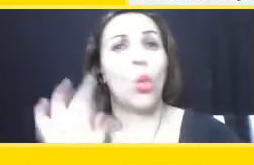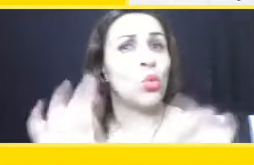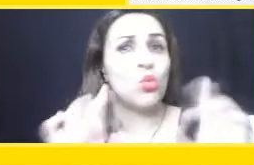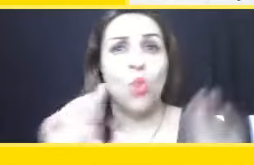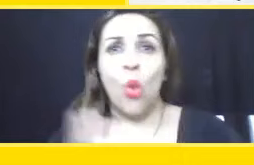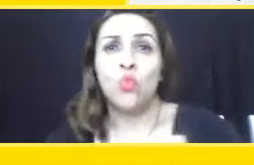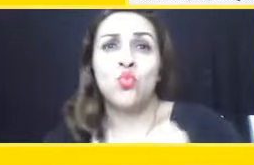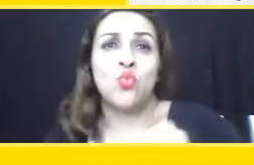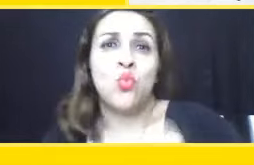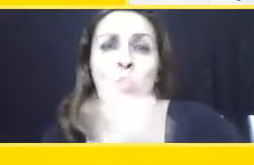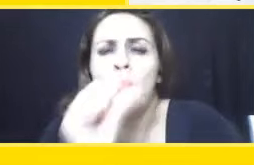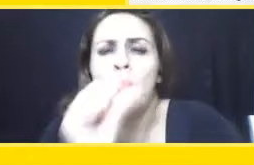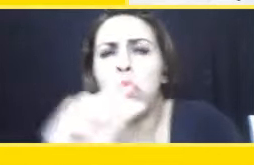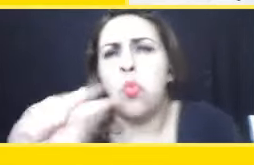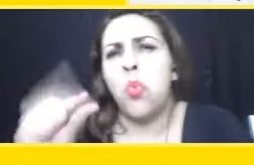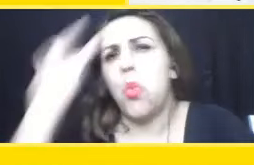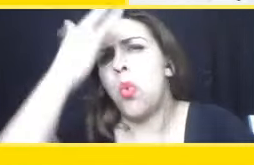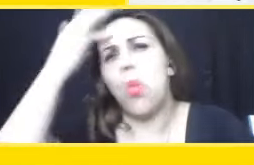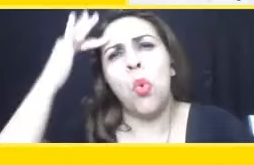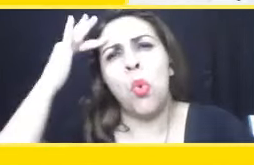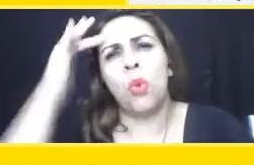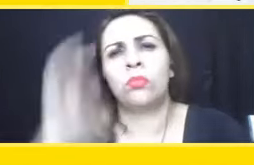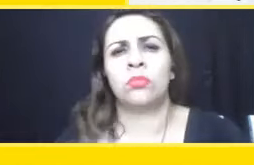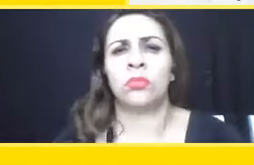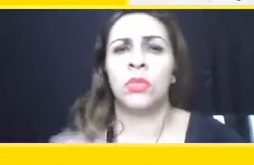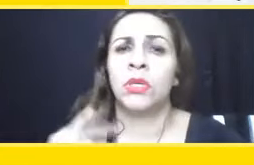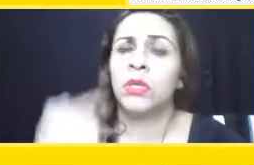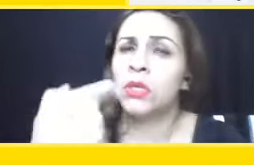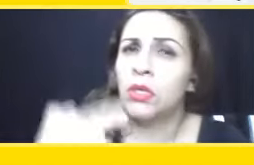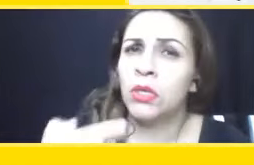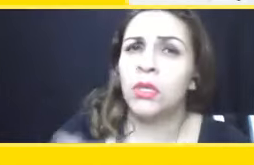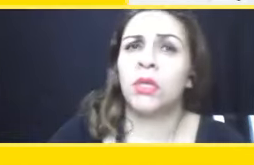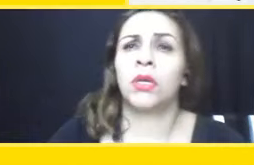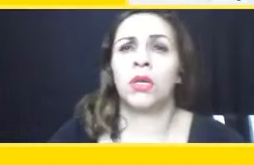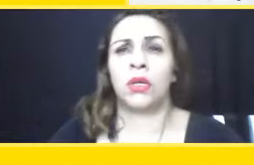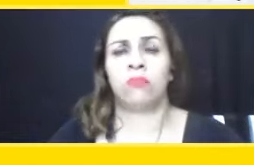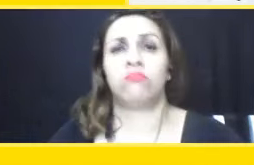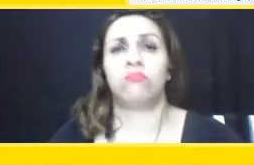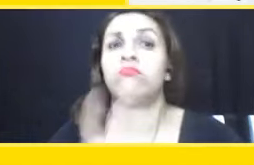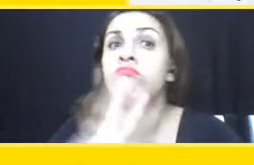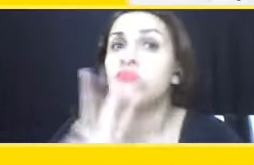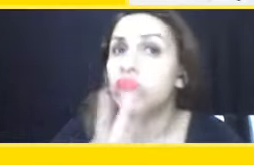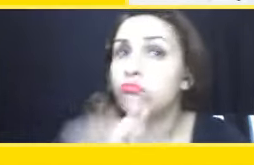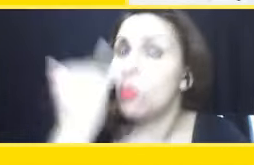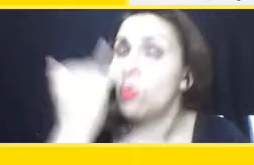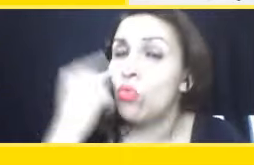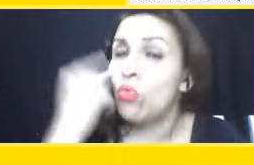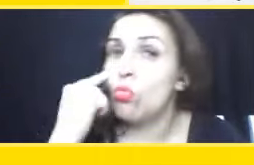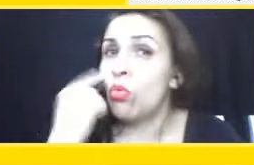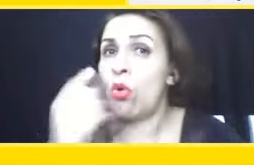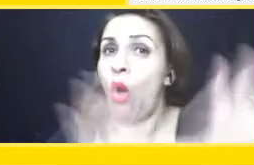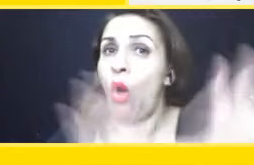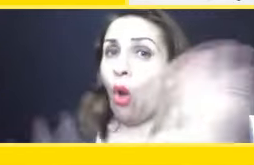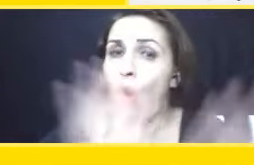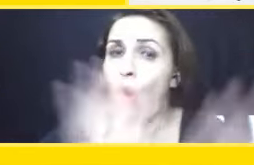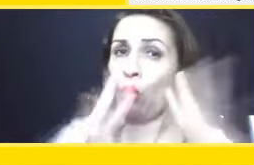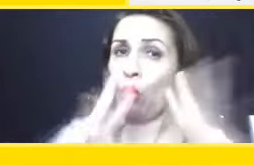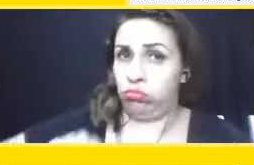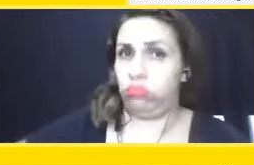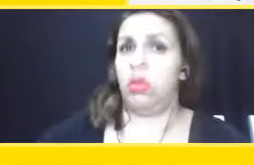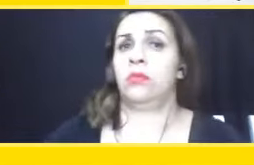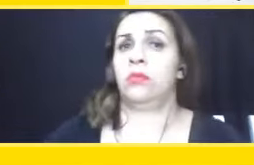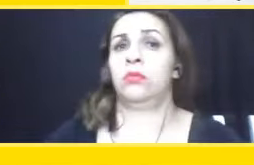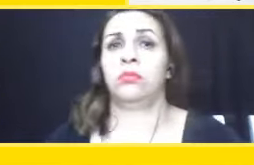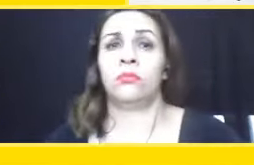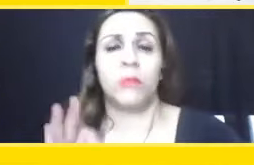de pessoas e desde que eles se atentem com os cuidados sanitários possíveis, certo? Em